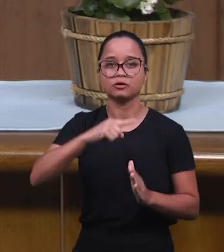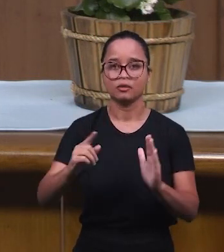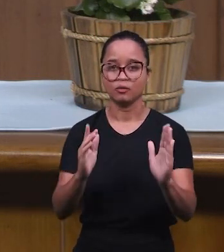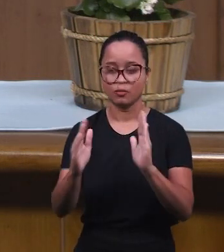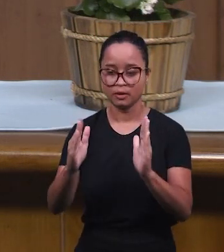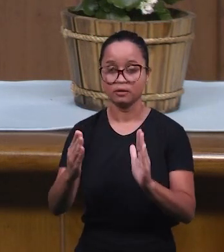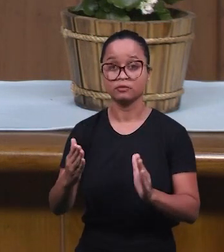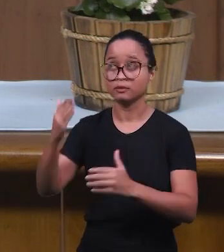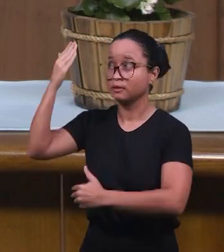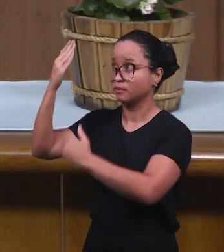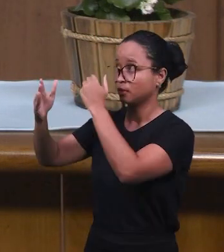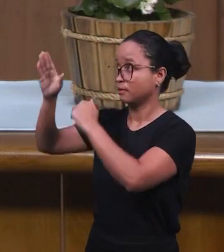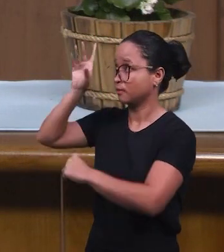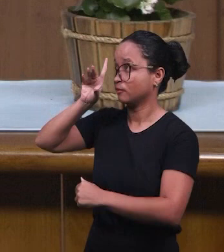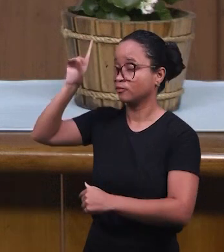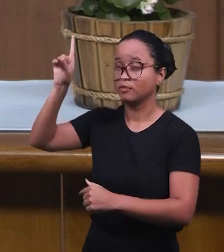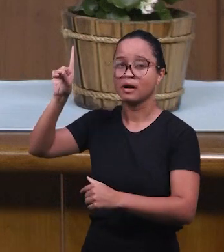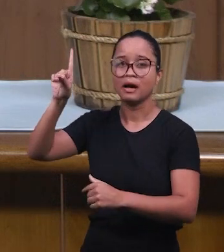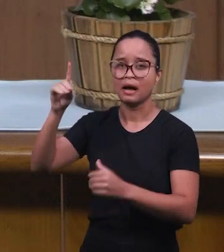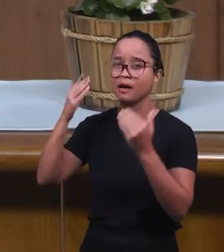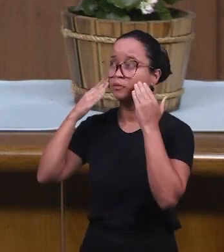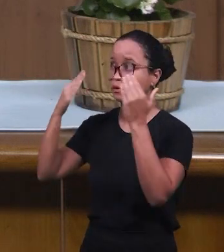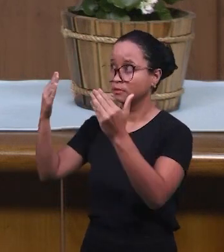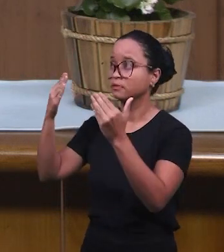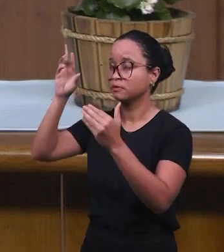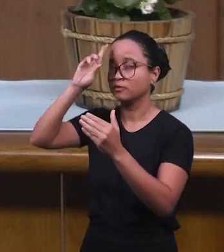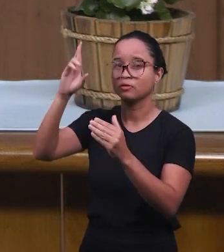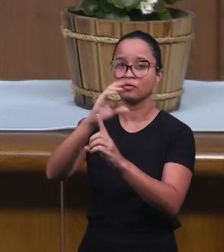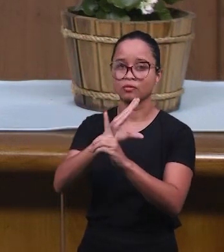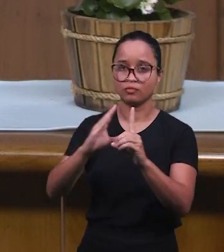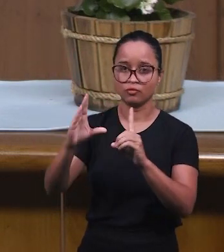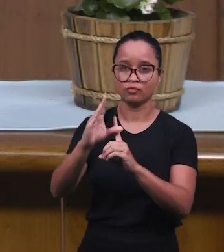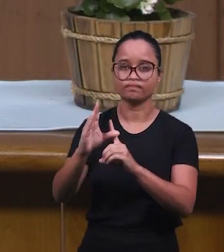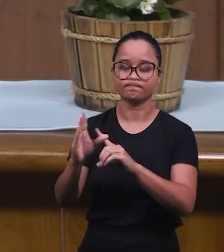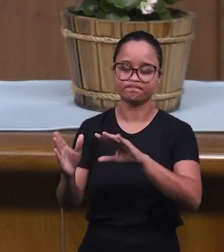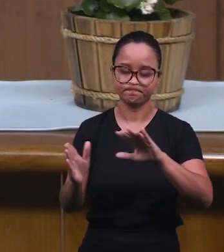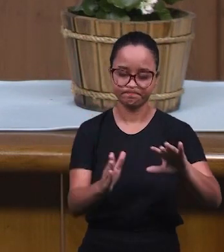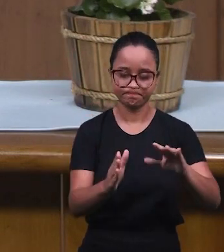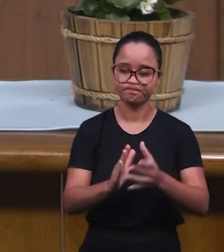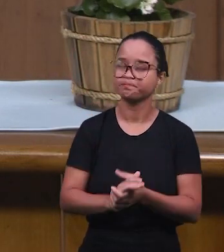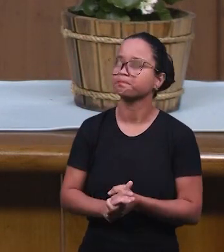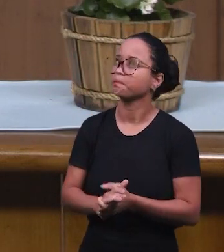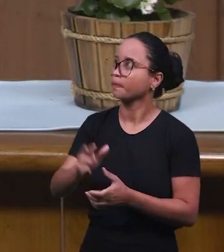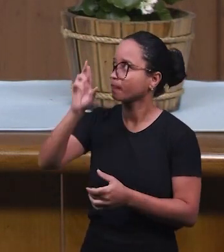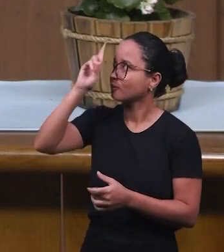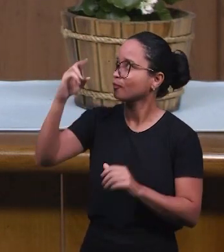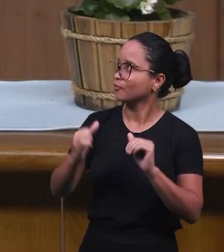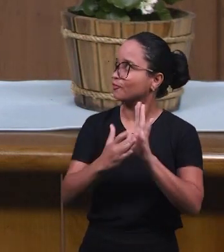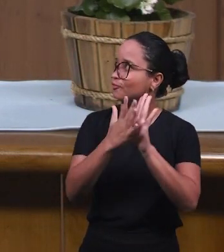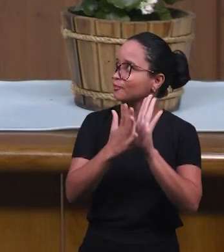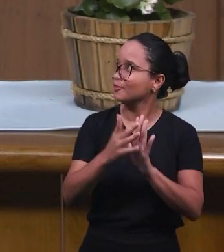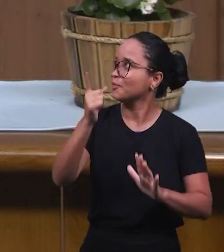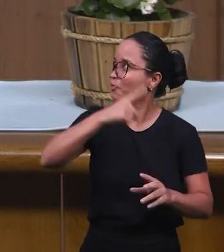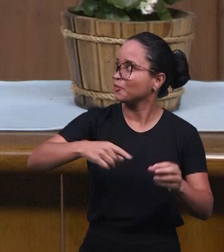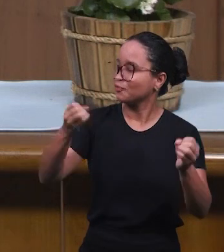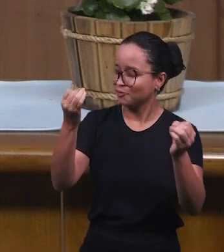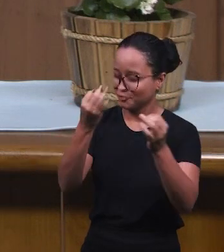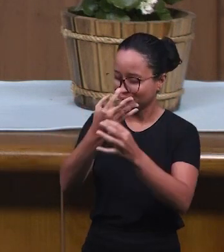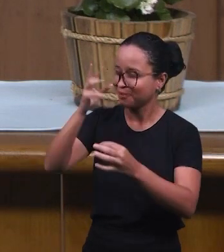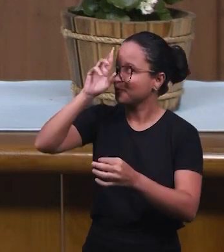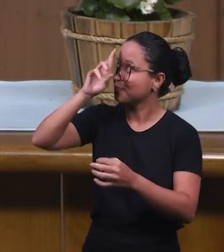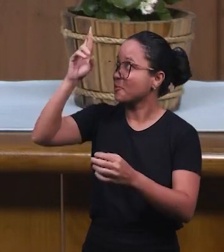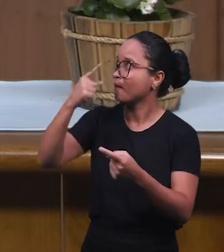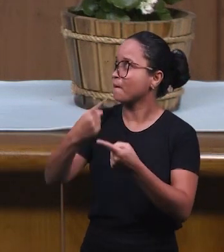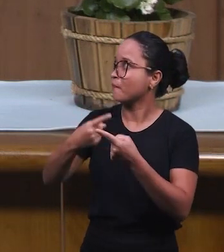agora um momento na presença de Deus, colocando no altar do Senhor esse culto. Senhor, nós te louvamos, te glorificamos, Senhor,